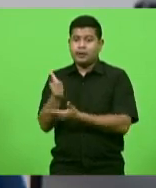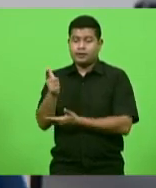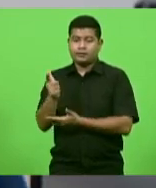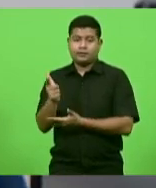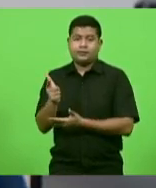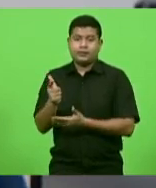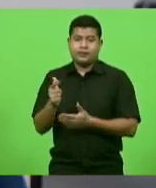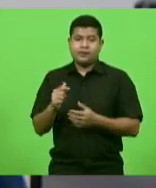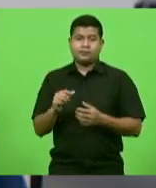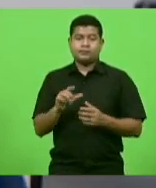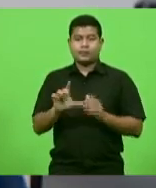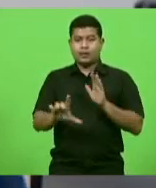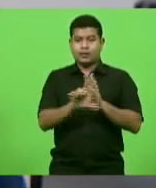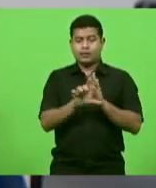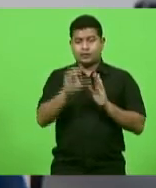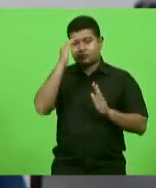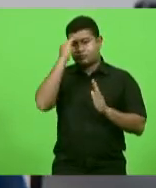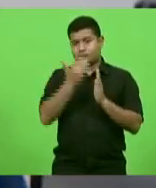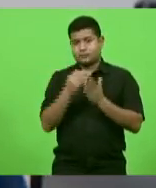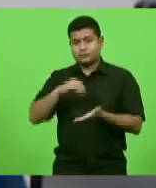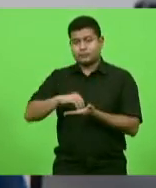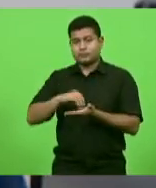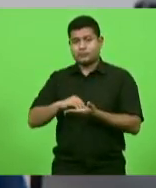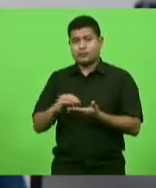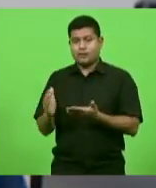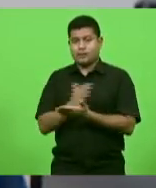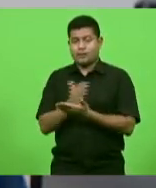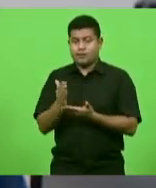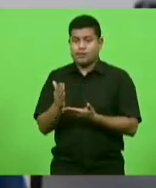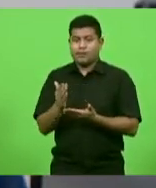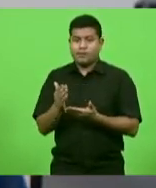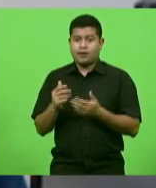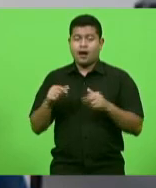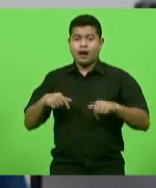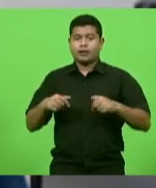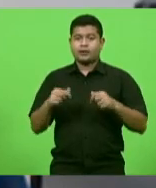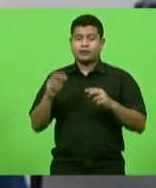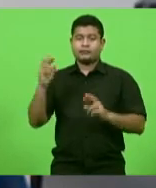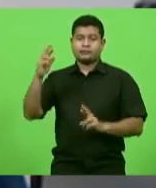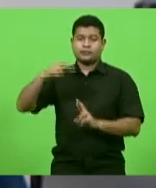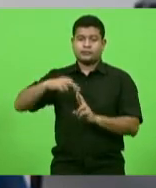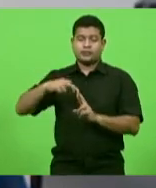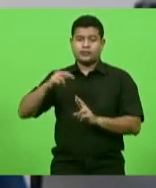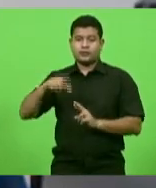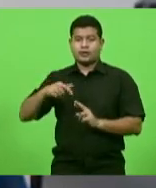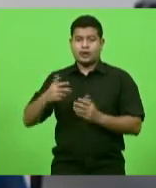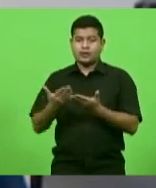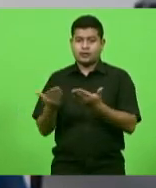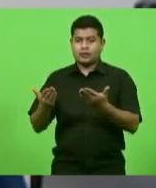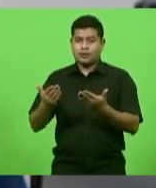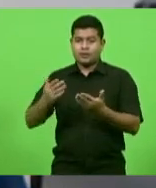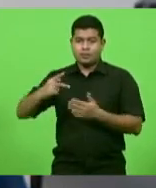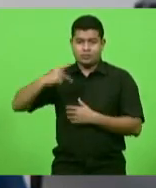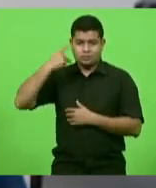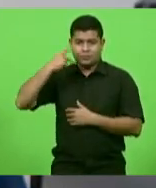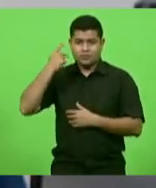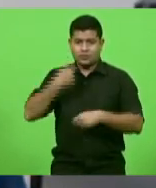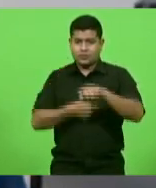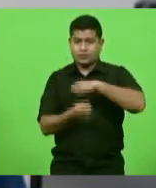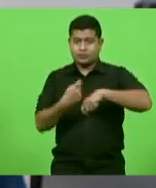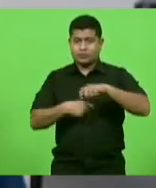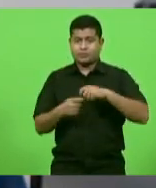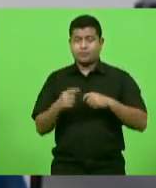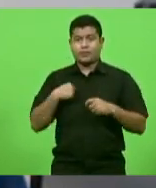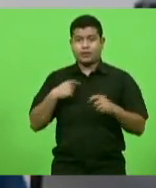vezes em barra que estou aqui tratada se refere a infrações político-administrativas É possível estabelecer um paralelo entre a conduta